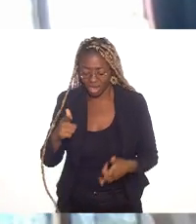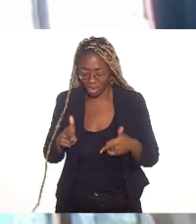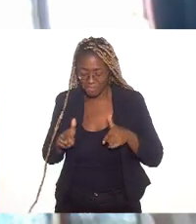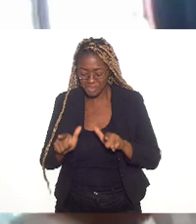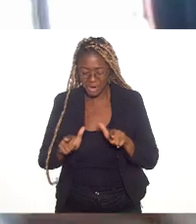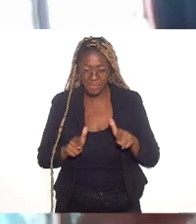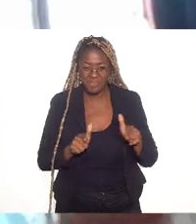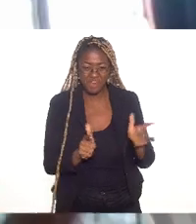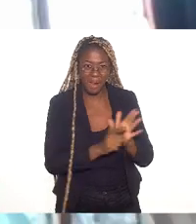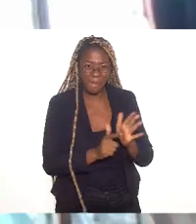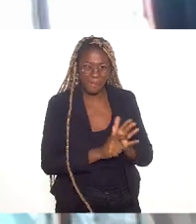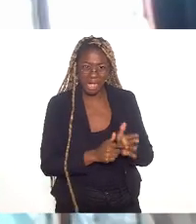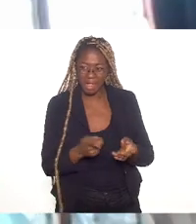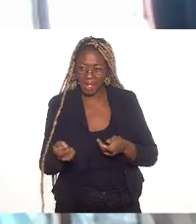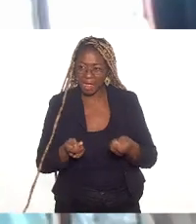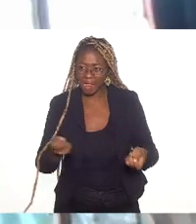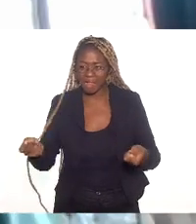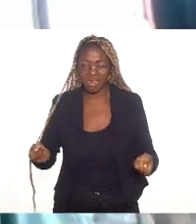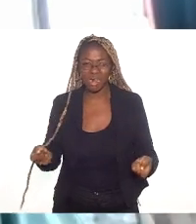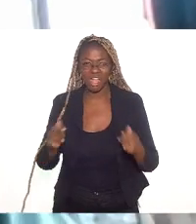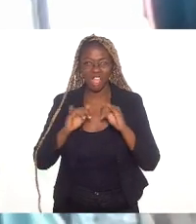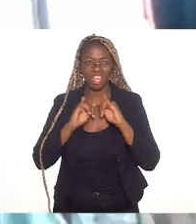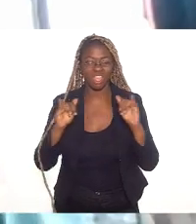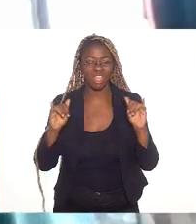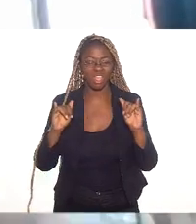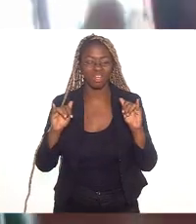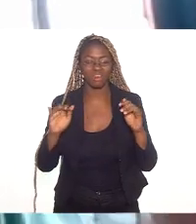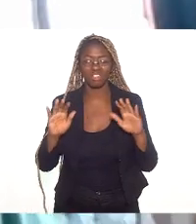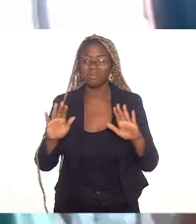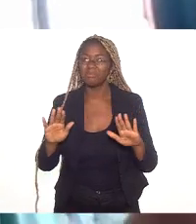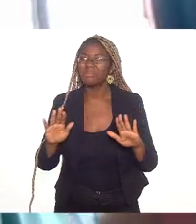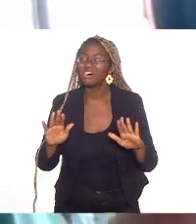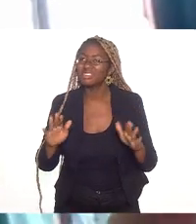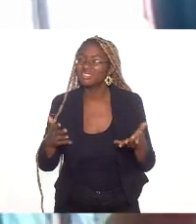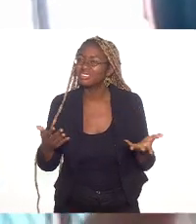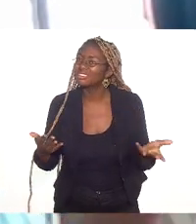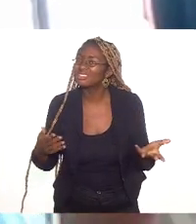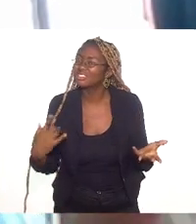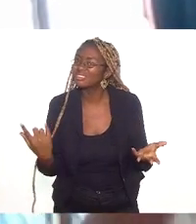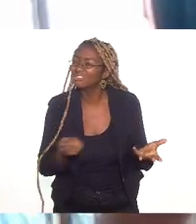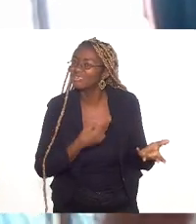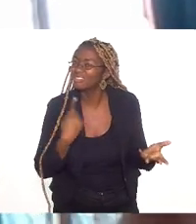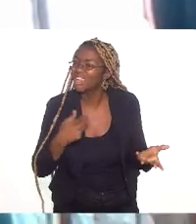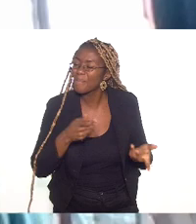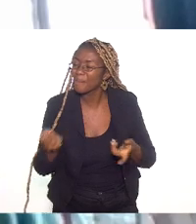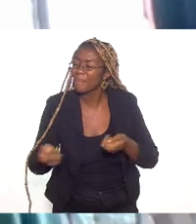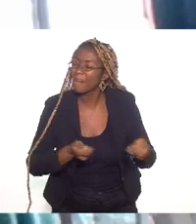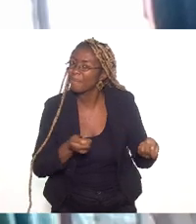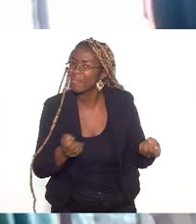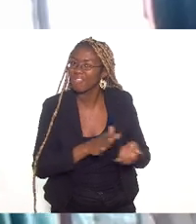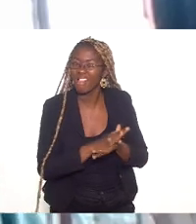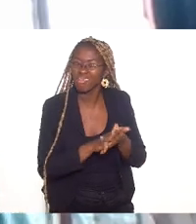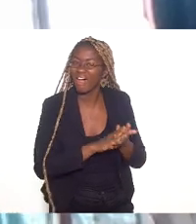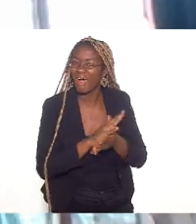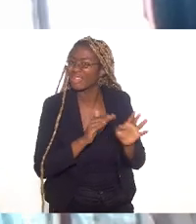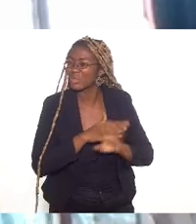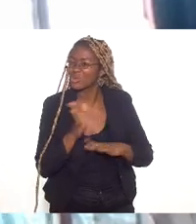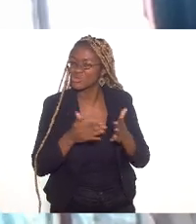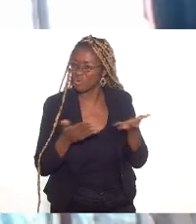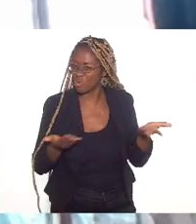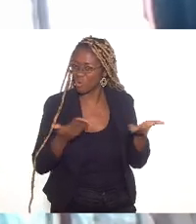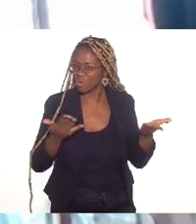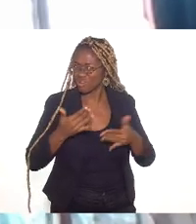promocional. Panfleto, isso é uma porquê. Nem nós panfletamos mais desse jeito. Agora é tudo pela rede.